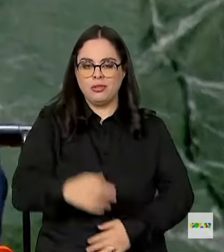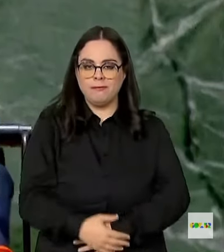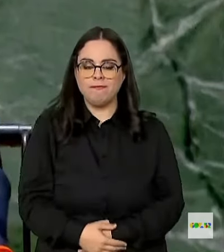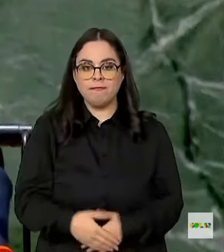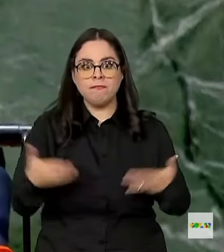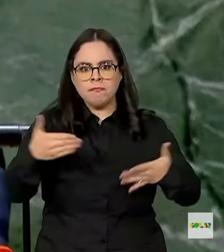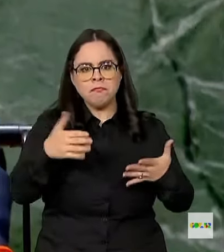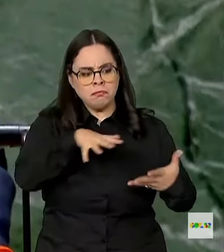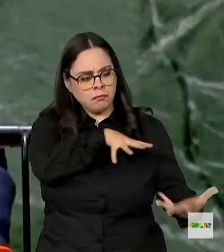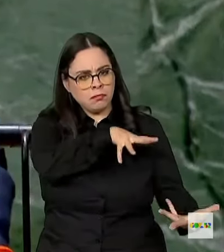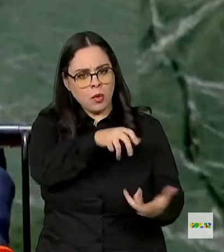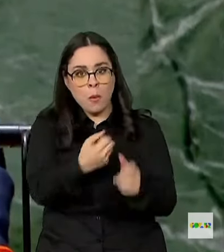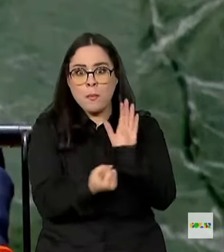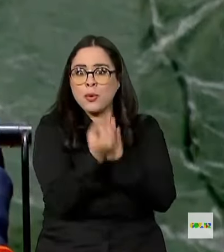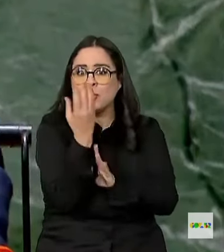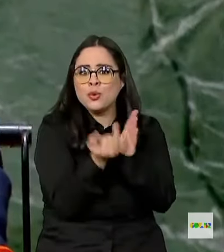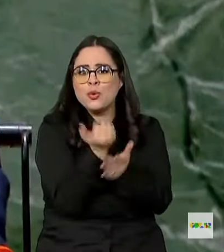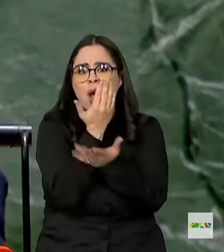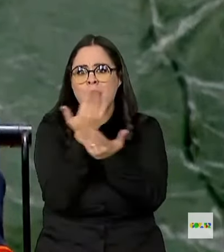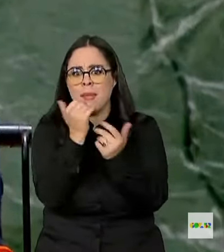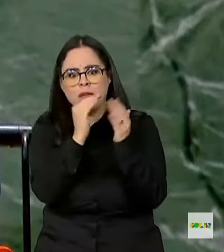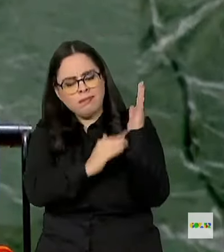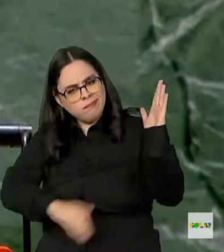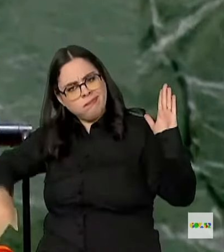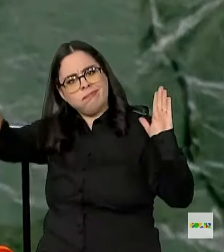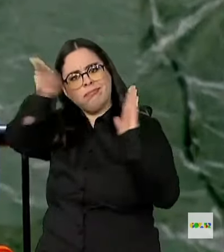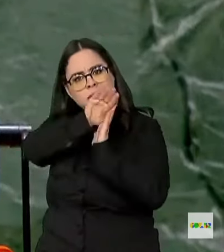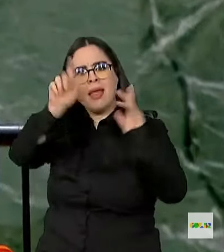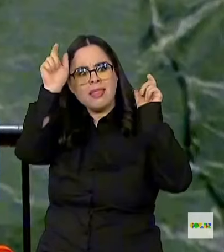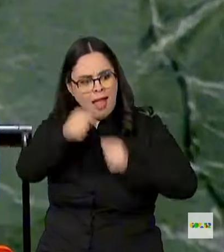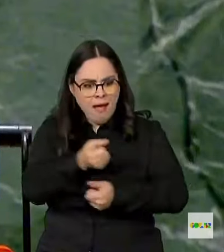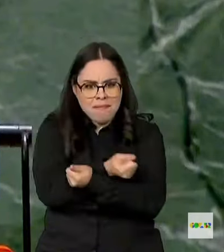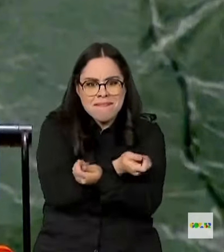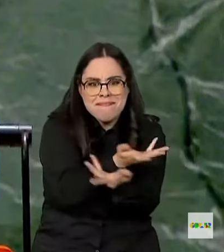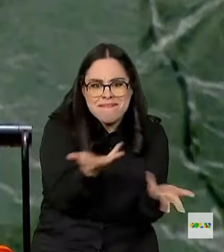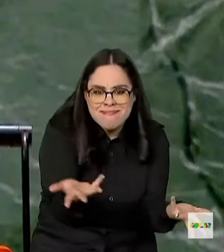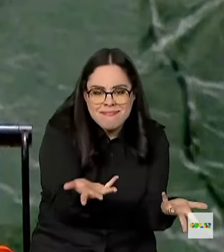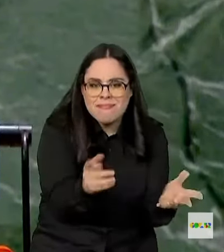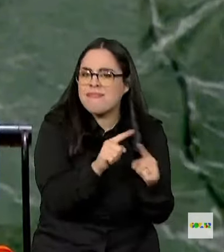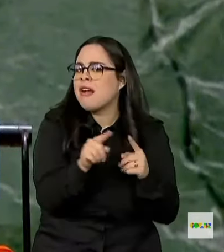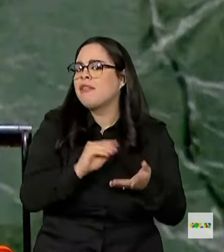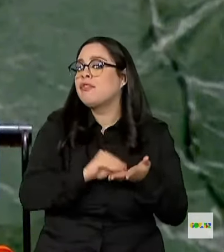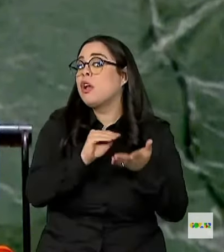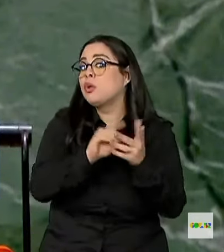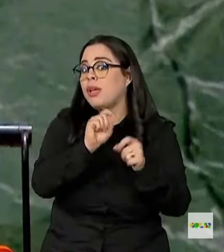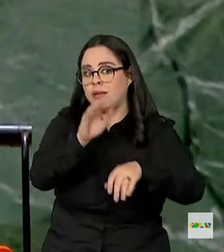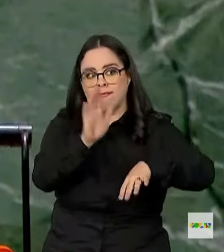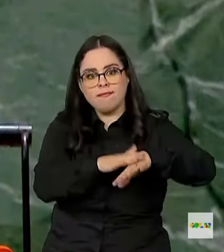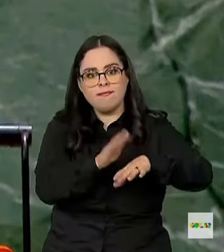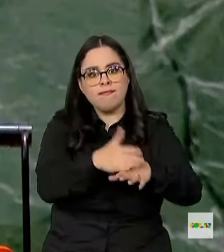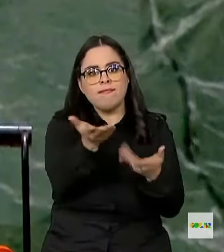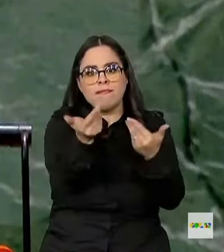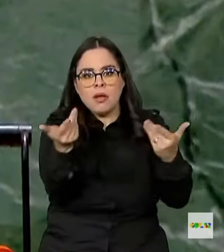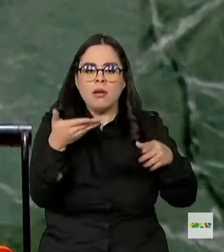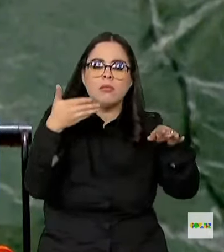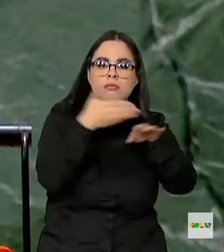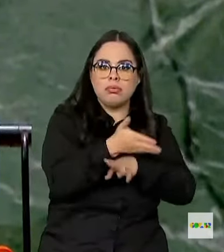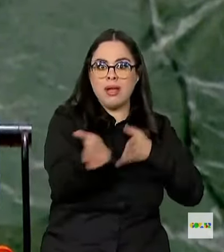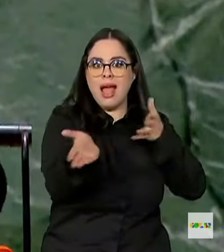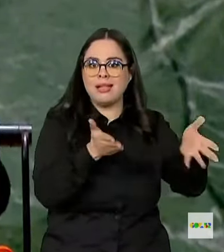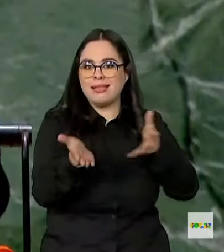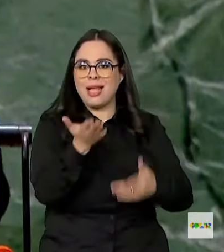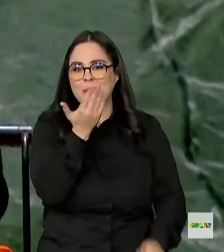o mundo produz alimento mais do que suficiente para erradicá-la. O que falta é criar condições de acesso aos